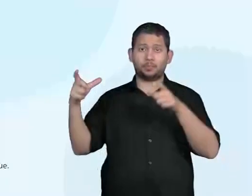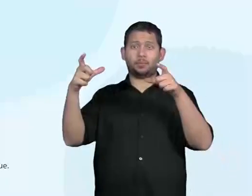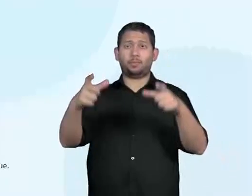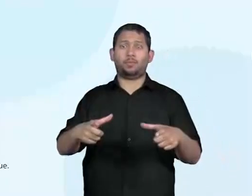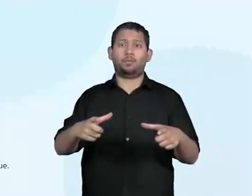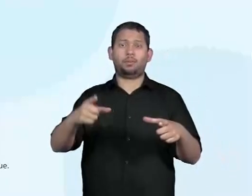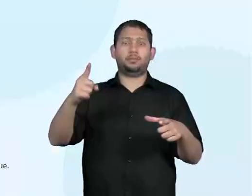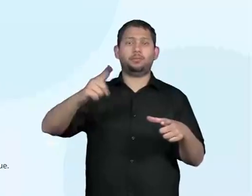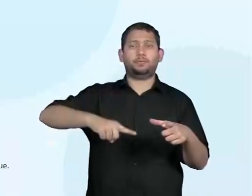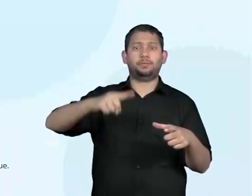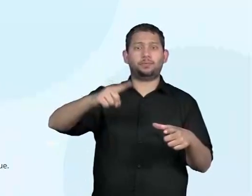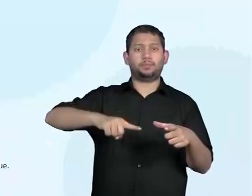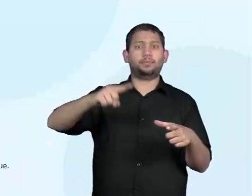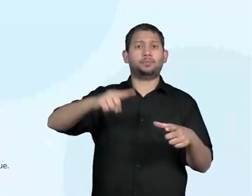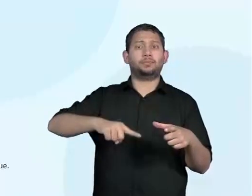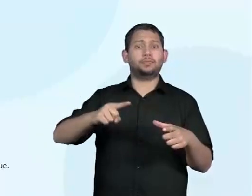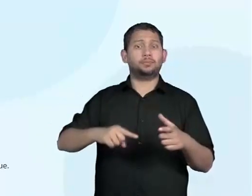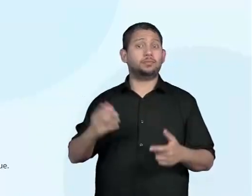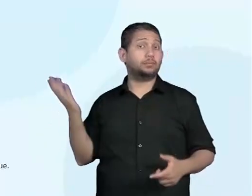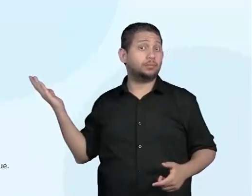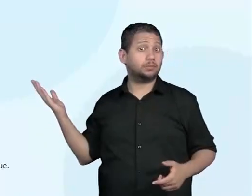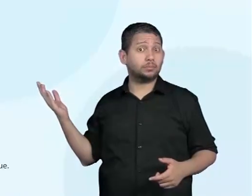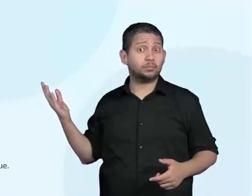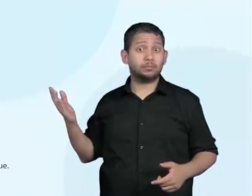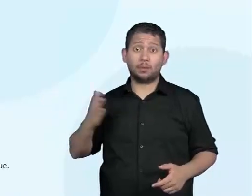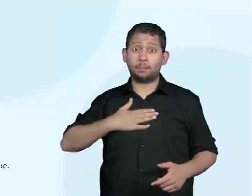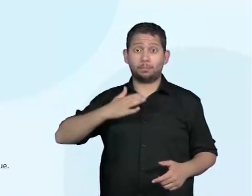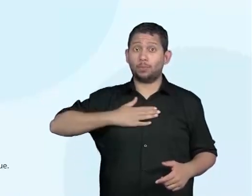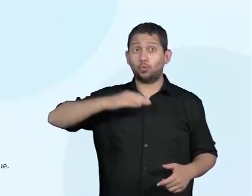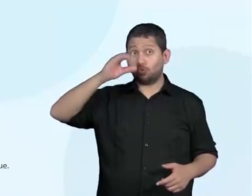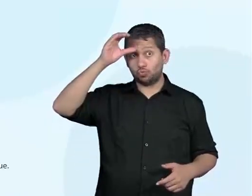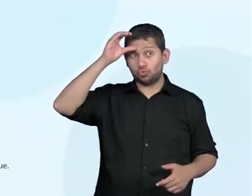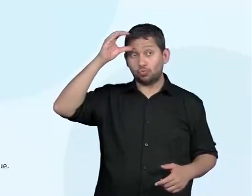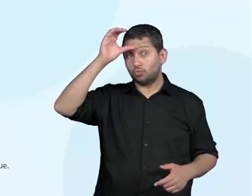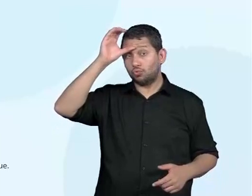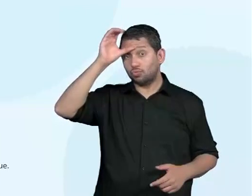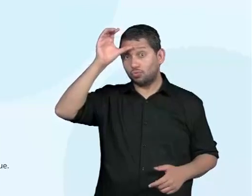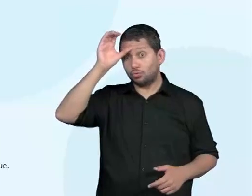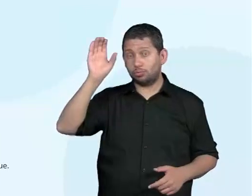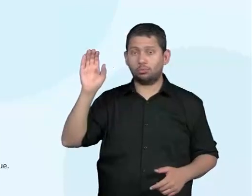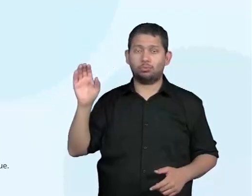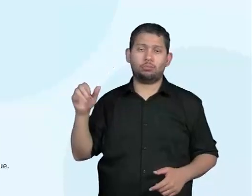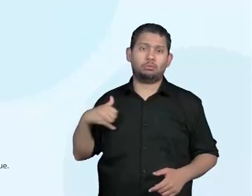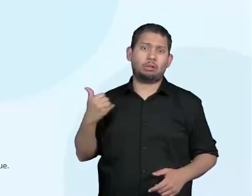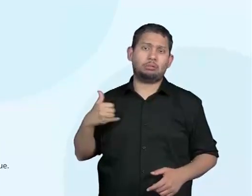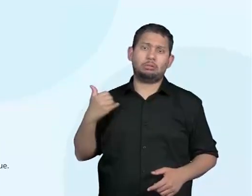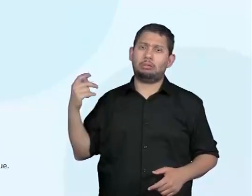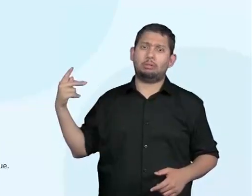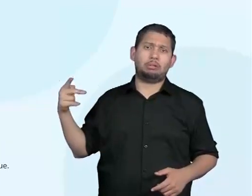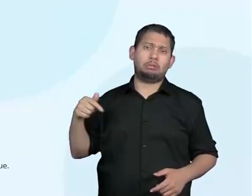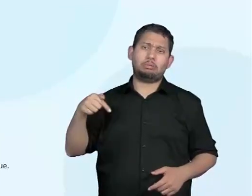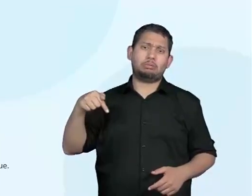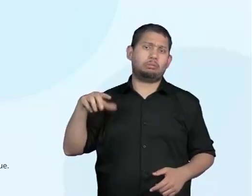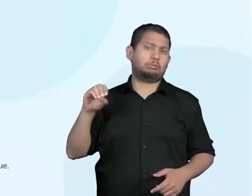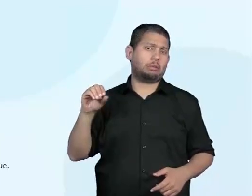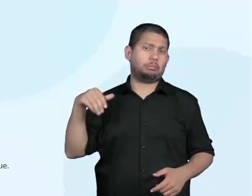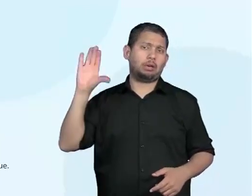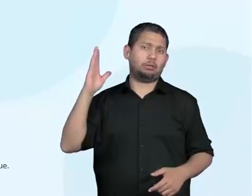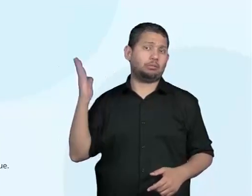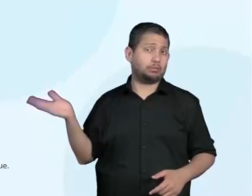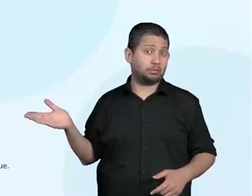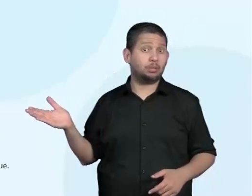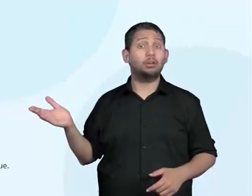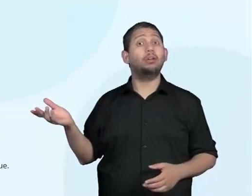estão vendo, este é do meu tio. Meu tio já tem lá os seus 70 anos e